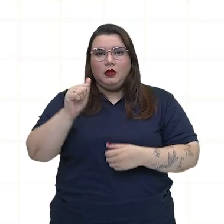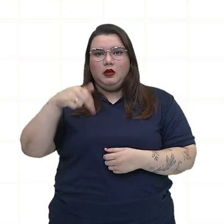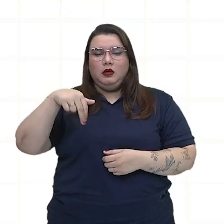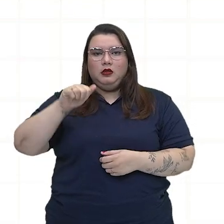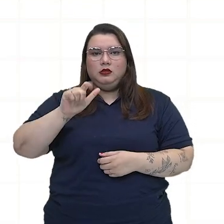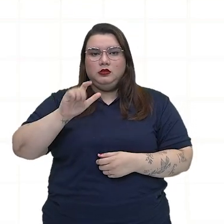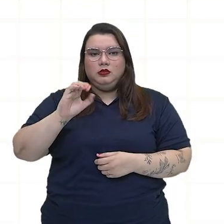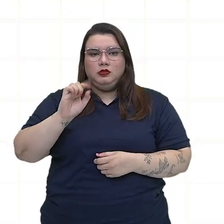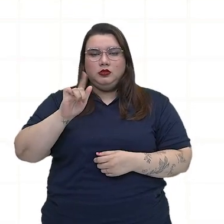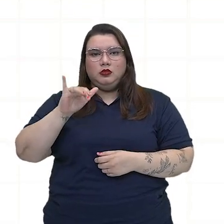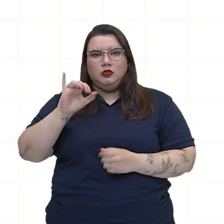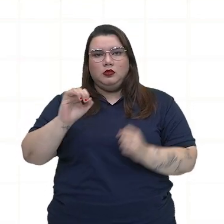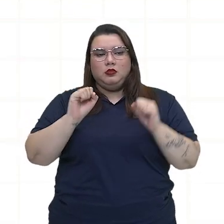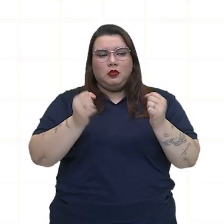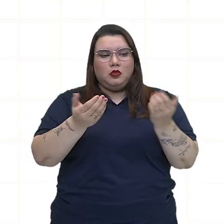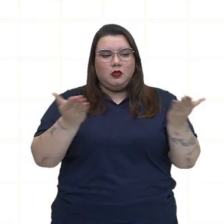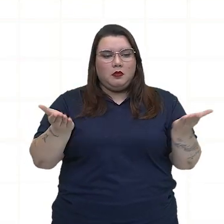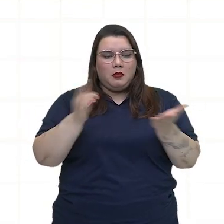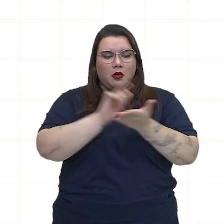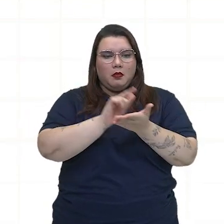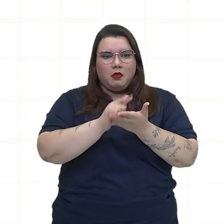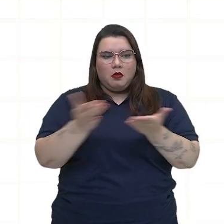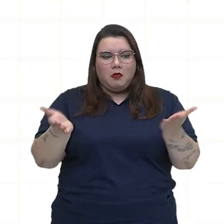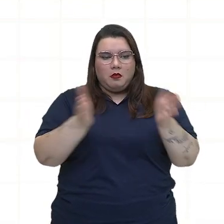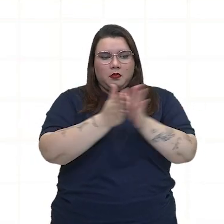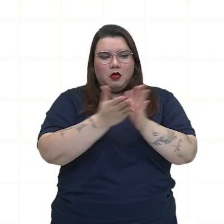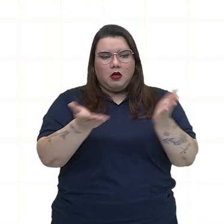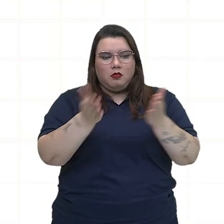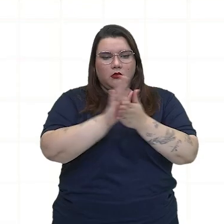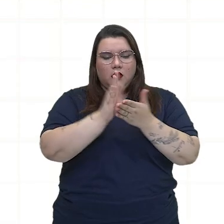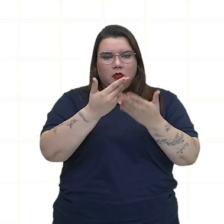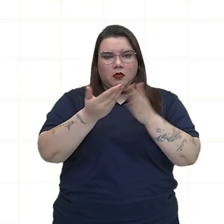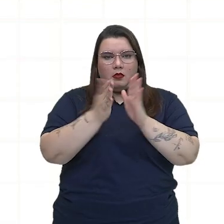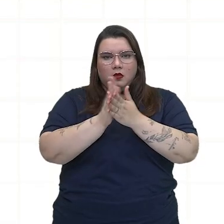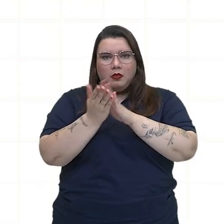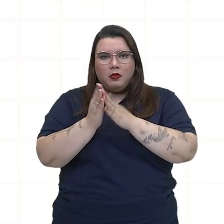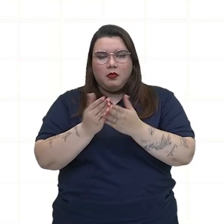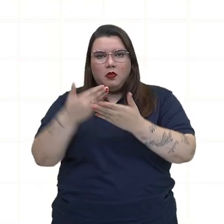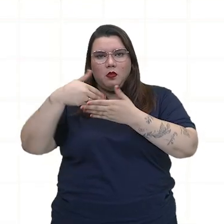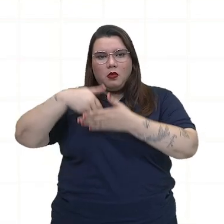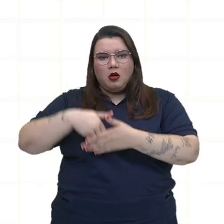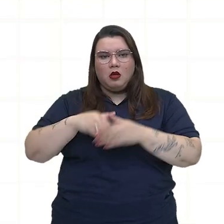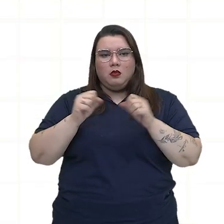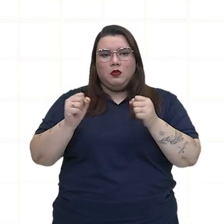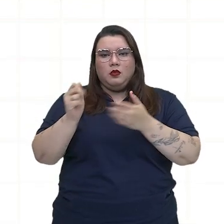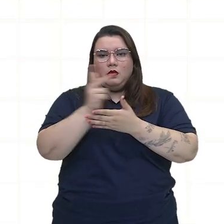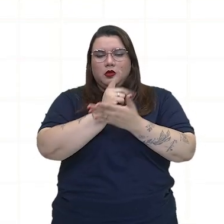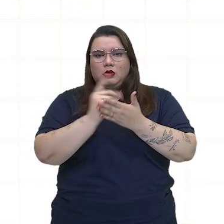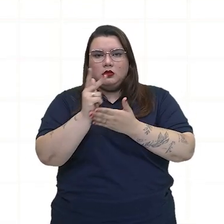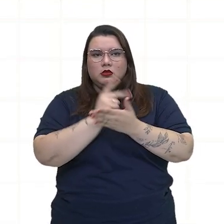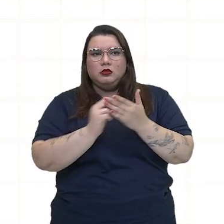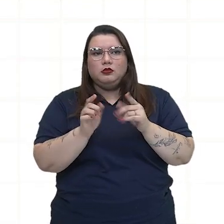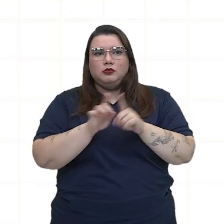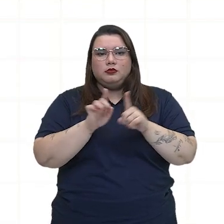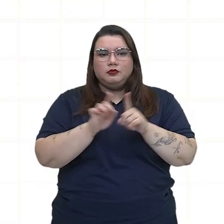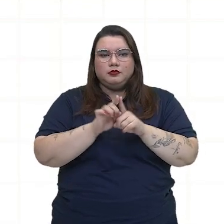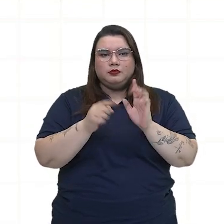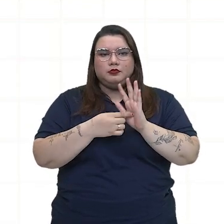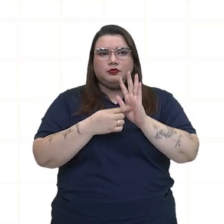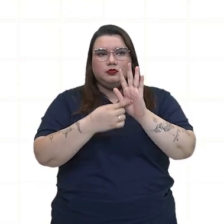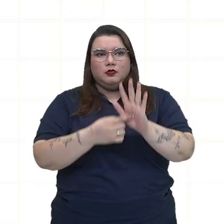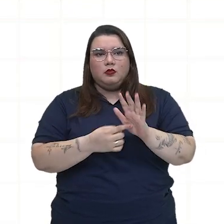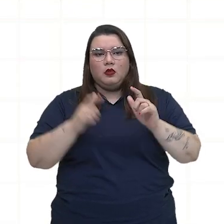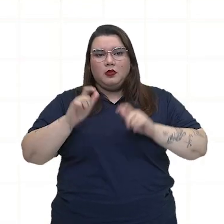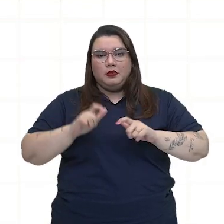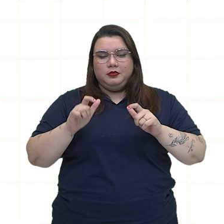pode pegar, dobrar, guardar no bolso, que a gente pode pegar, e a gente com uma canetinha, com um lápis, fazer o rabisco, demarcando para